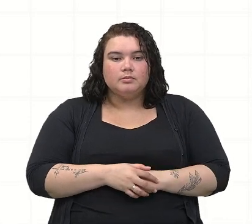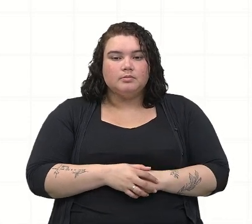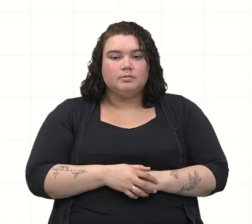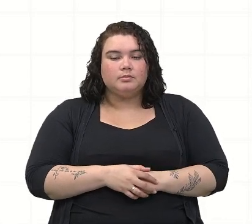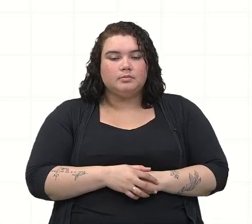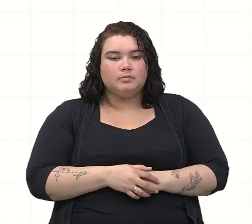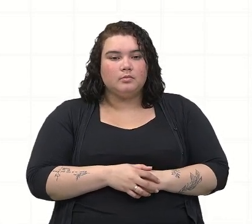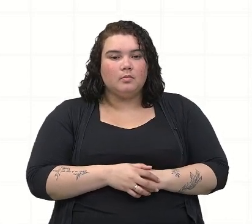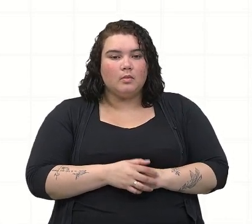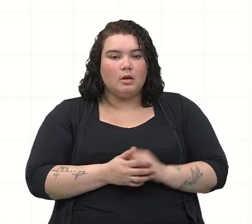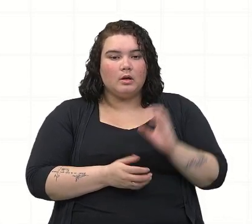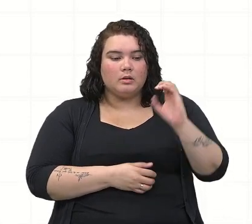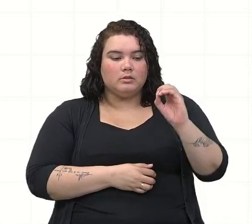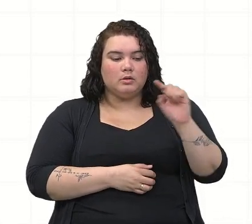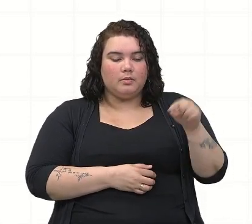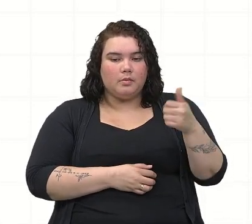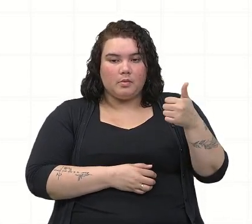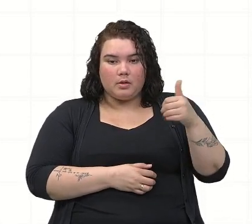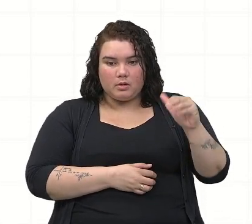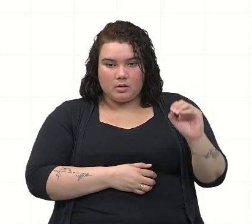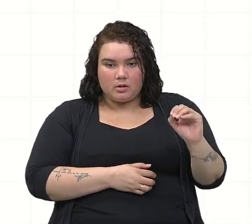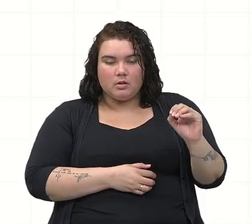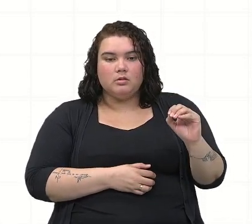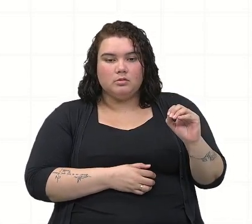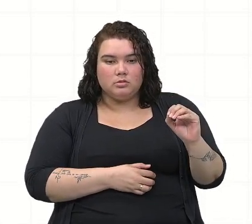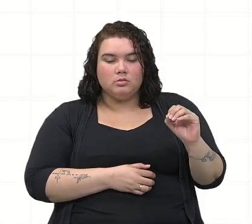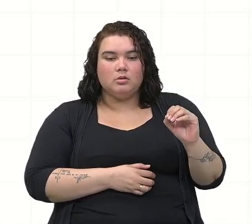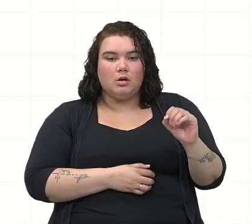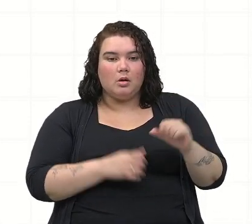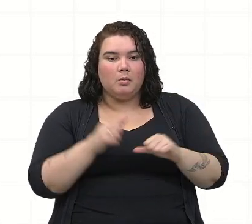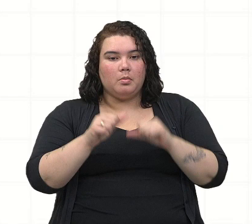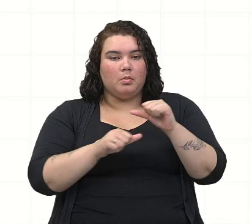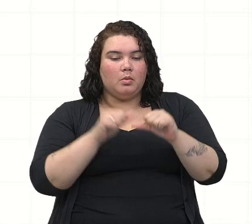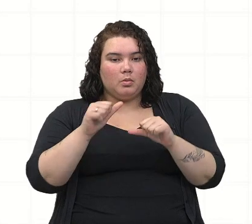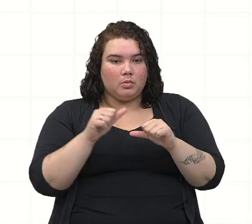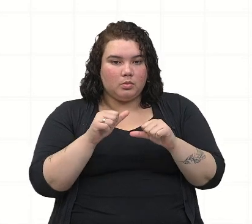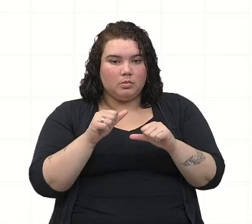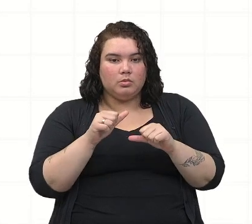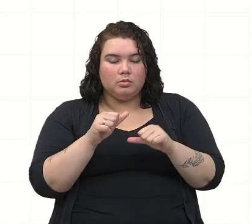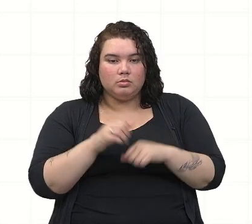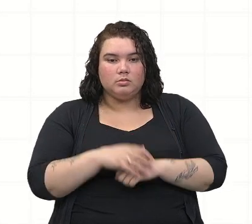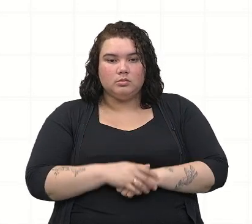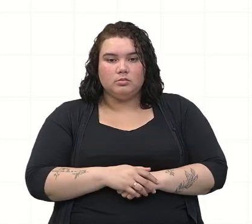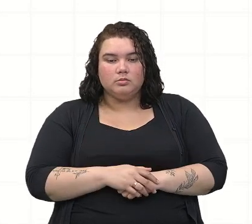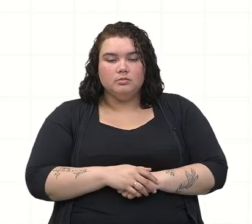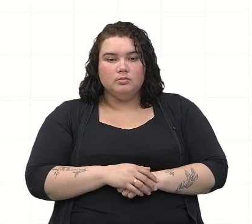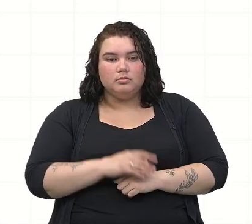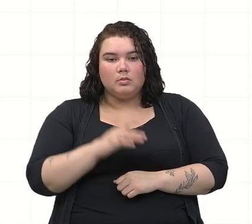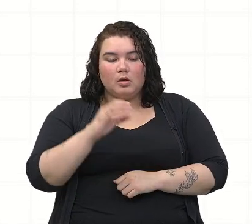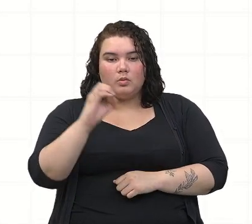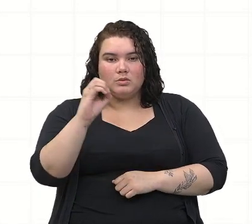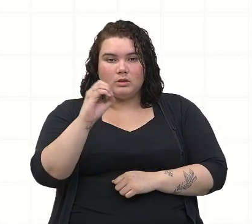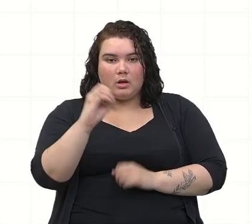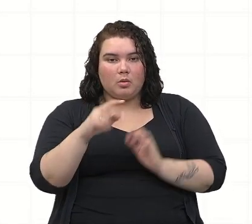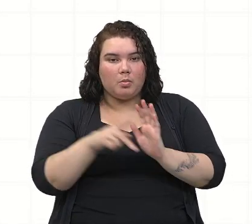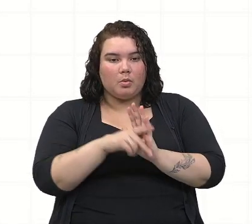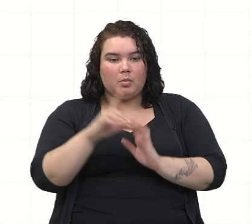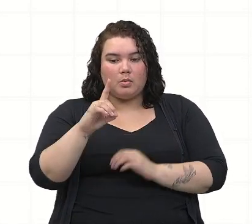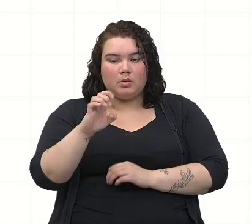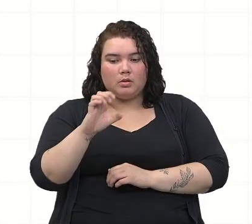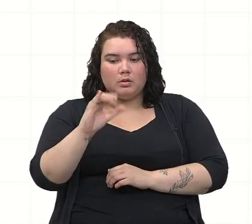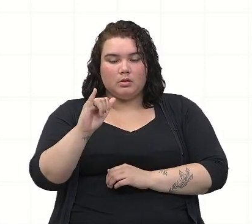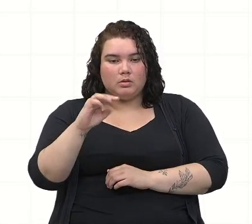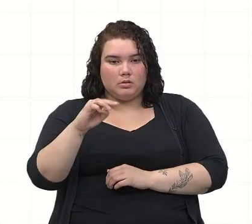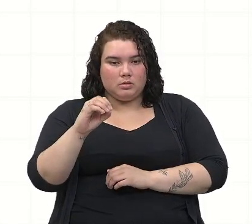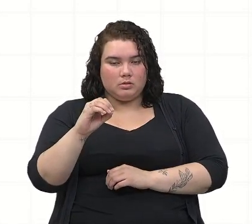ó, 10 centésimos é a leitura, né? Mas quando nós temos aqui, ó, o zero, né? Lá nos décimos, nos